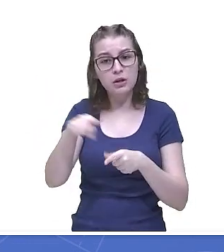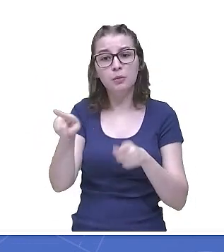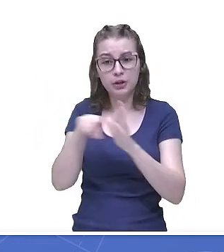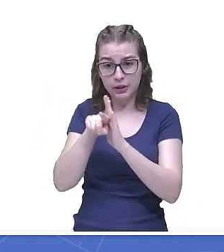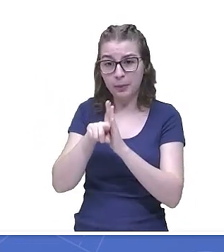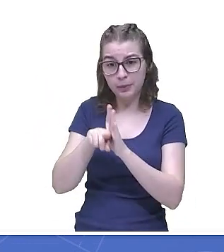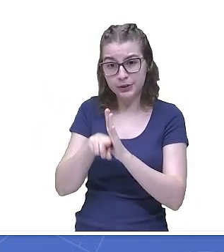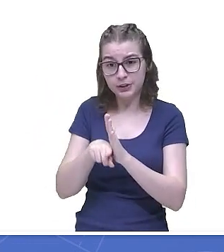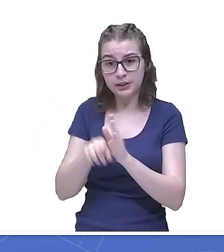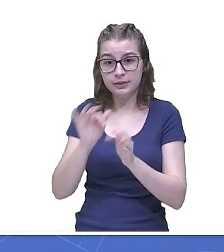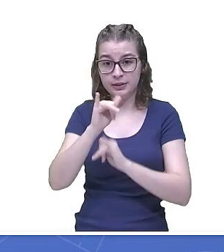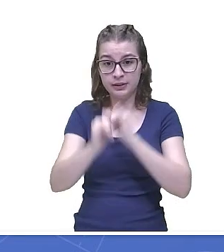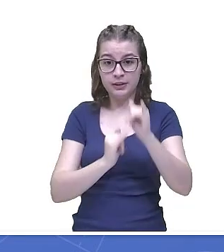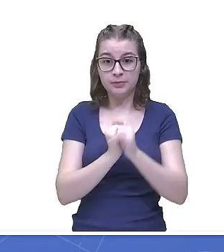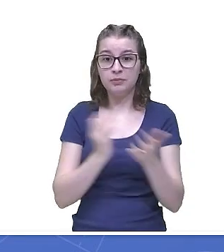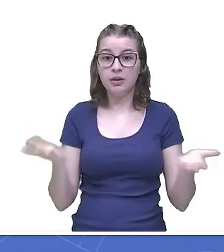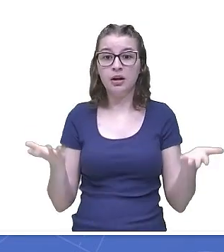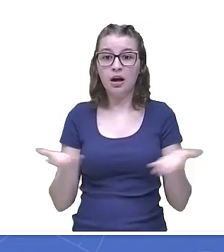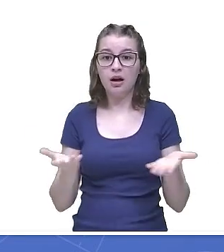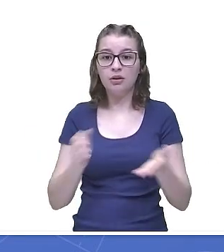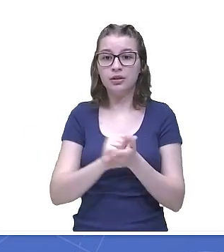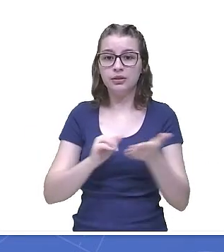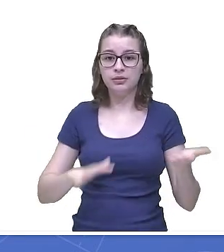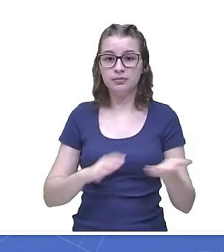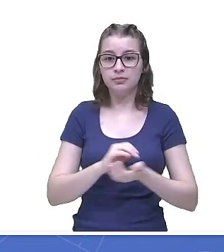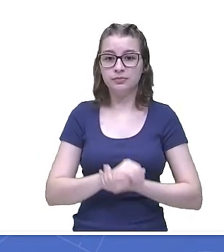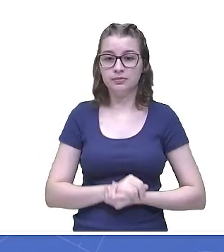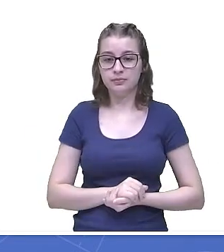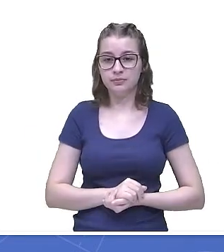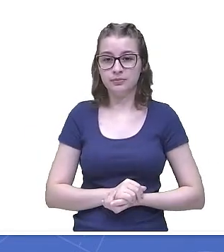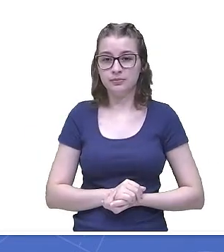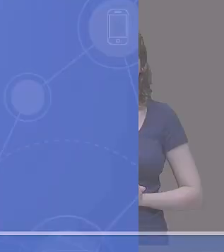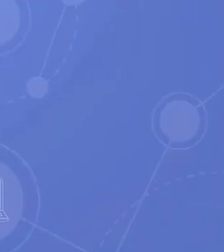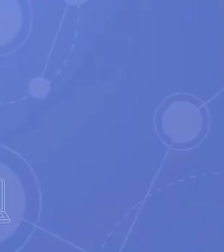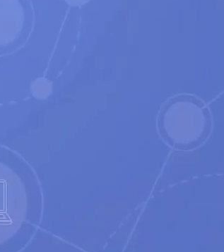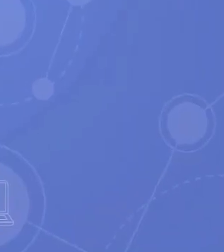a nossa dinâmica local interativa.